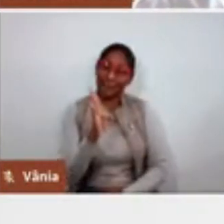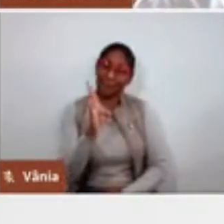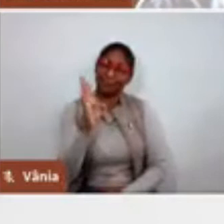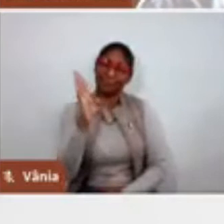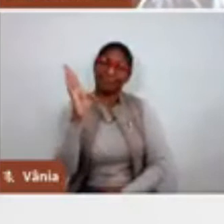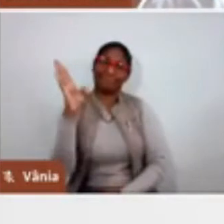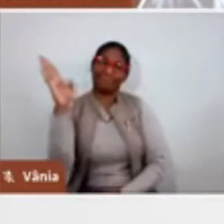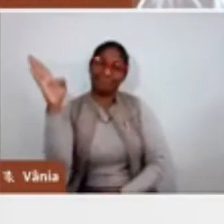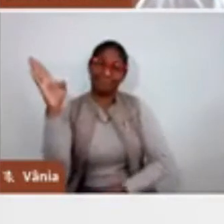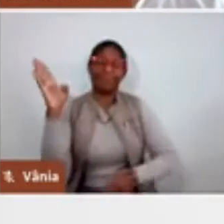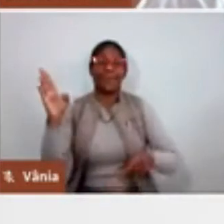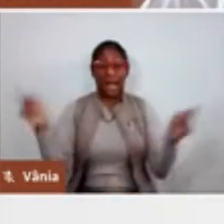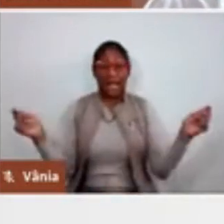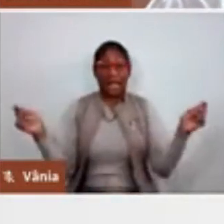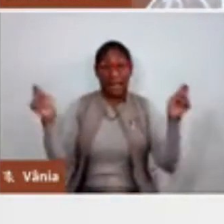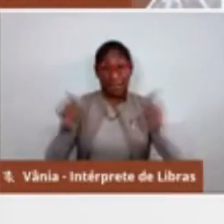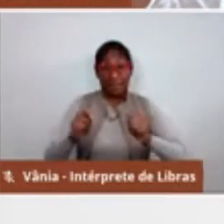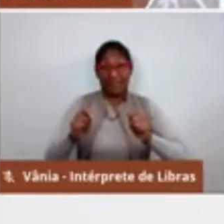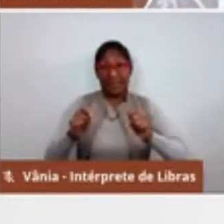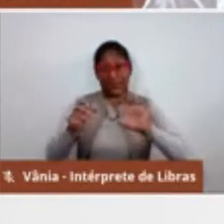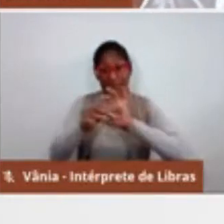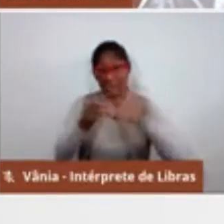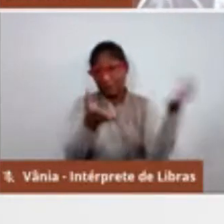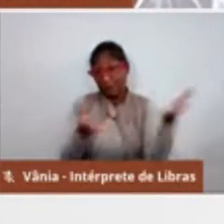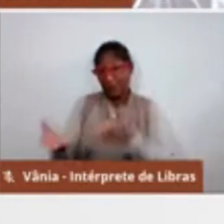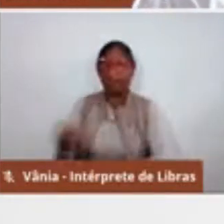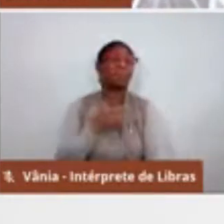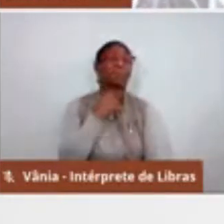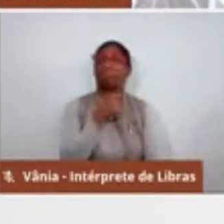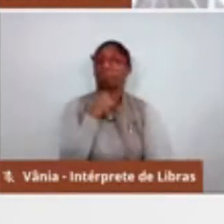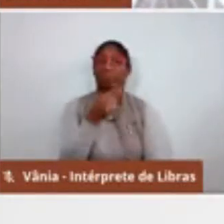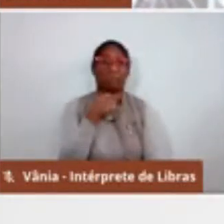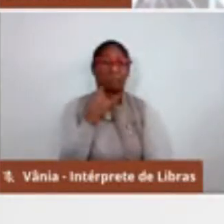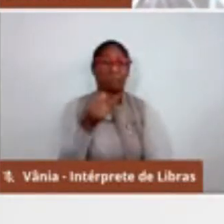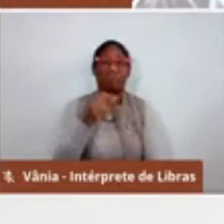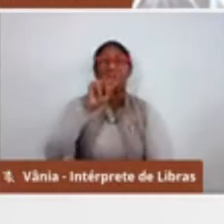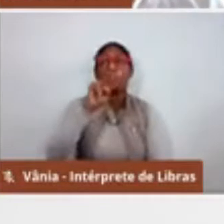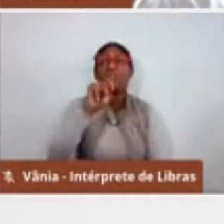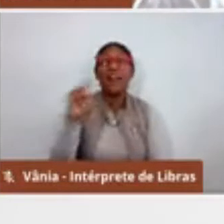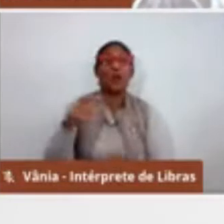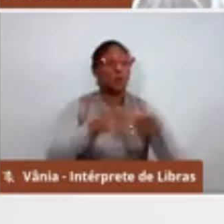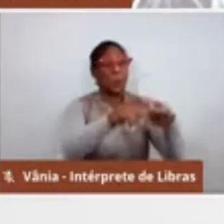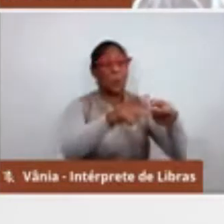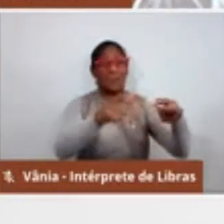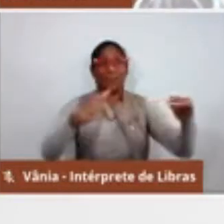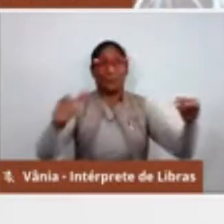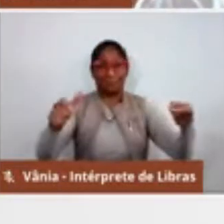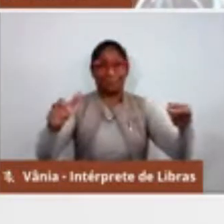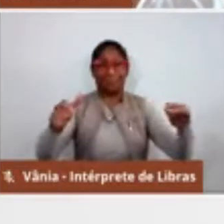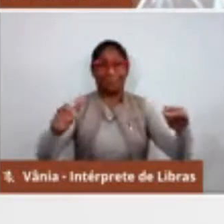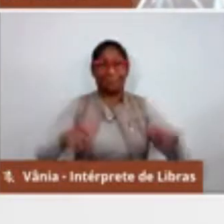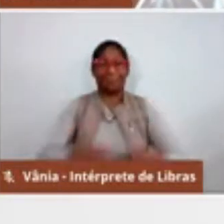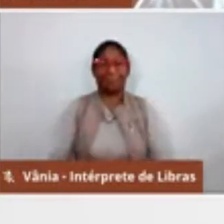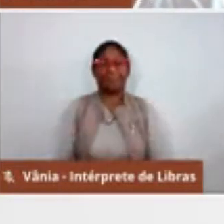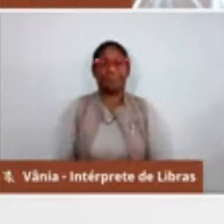de ampliação da oferta não consegue ter a mesma velocidade do aumento da demanda. Mais